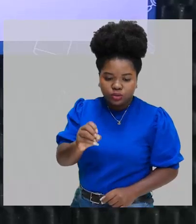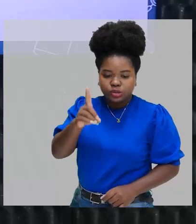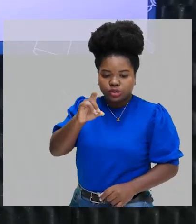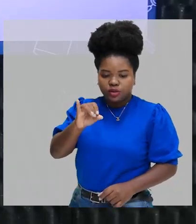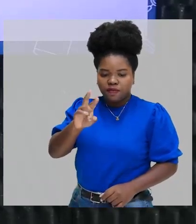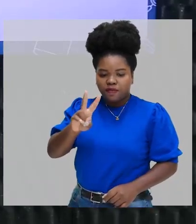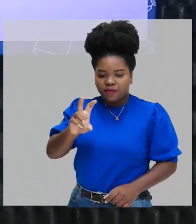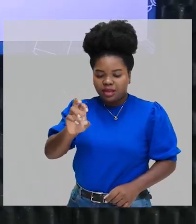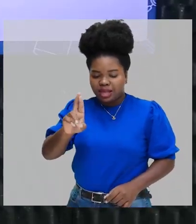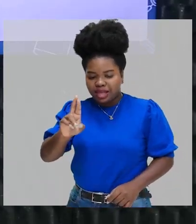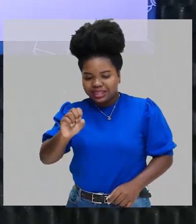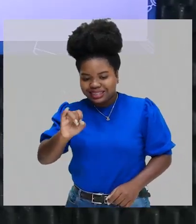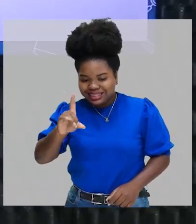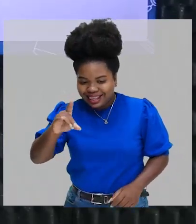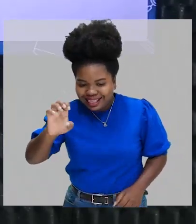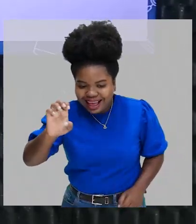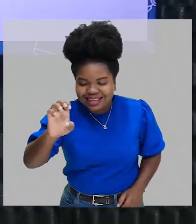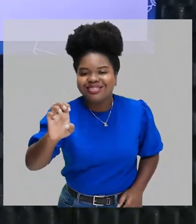aí.